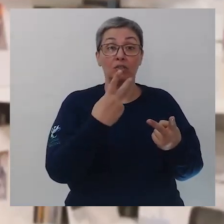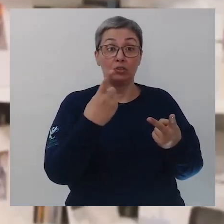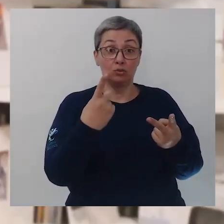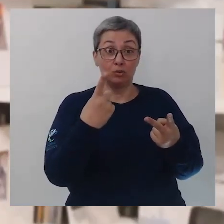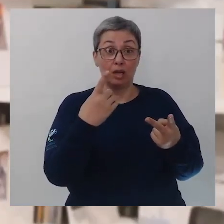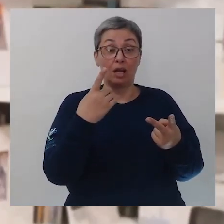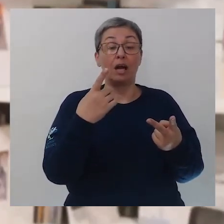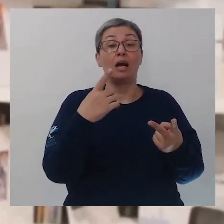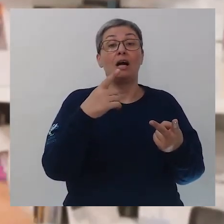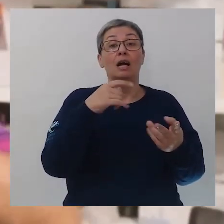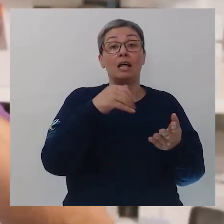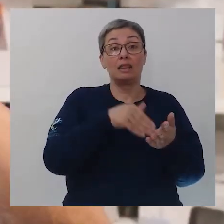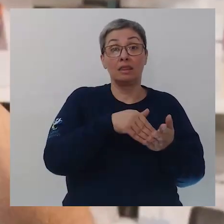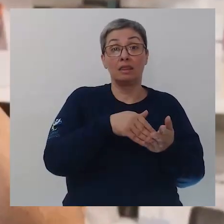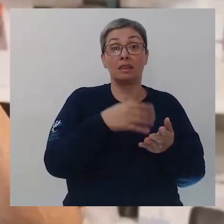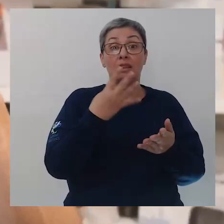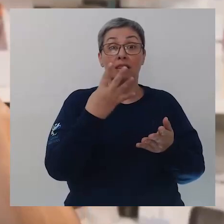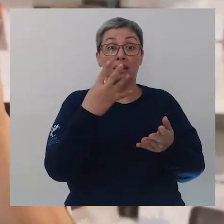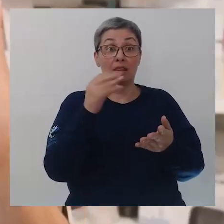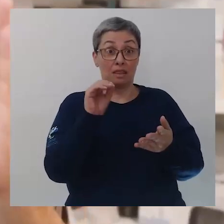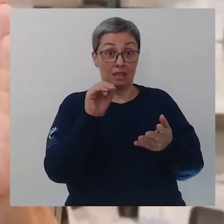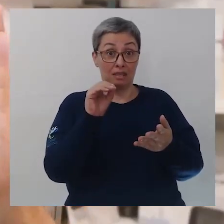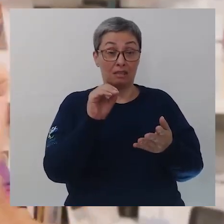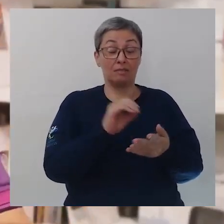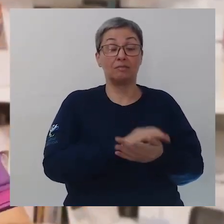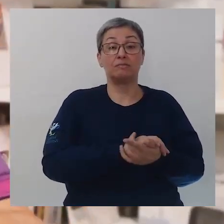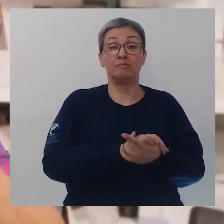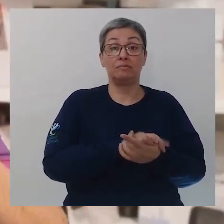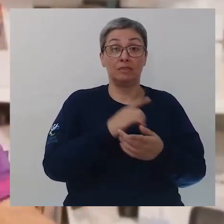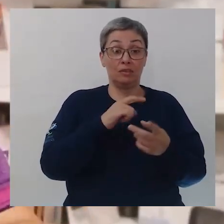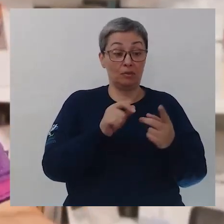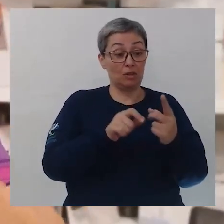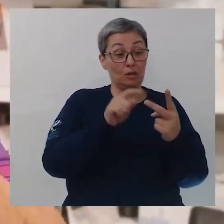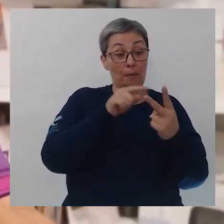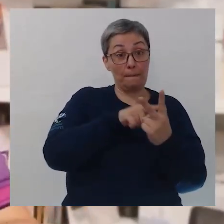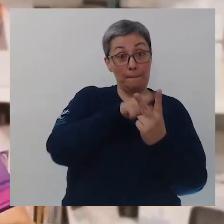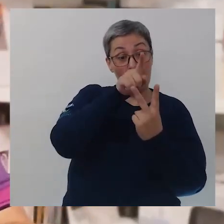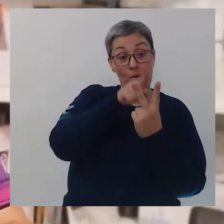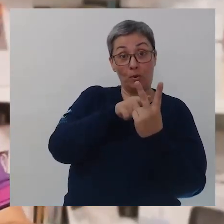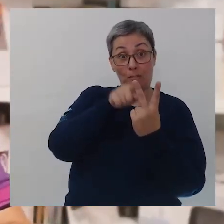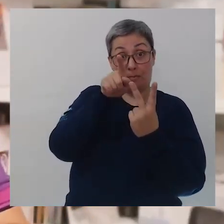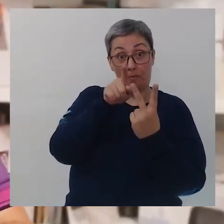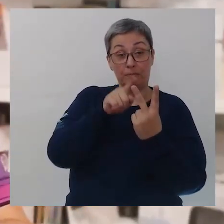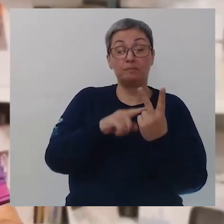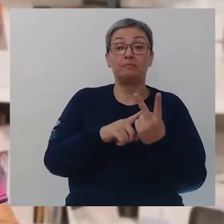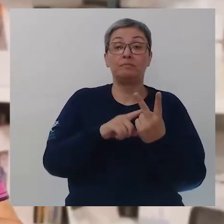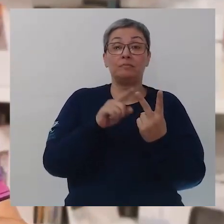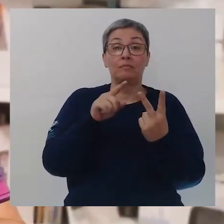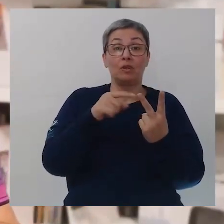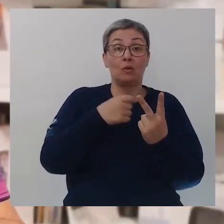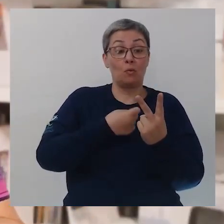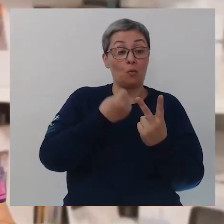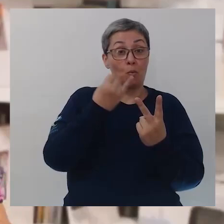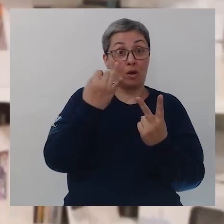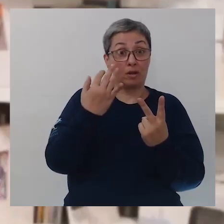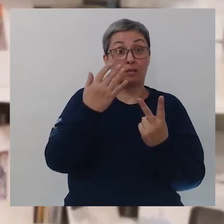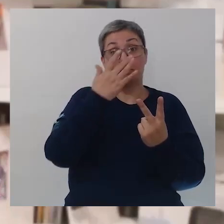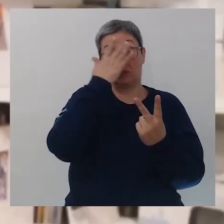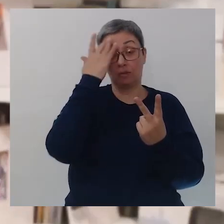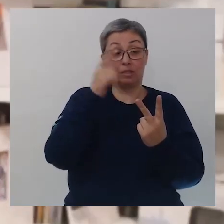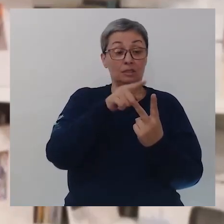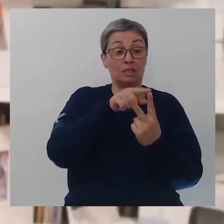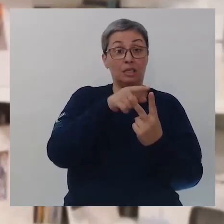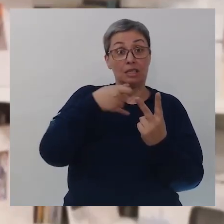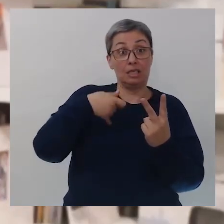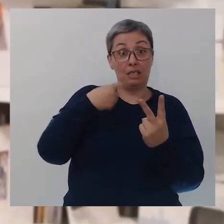21 anos a 40 anos? Segunda coluninha. Quantas pessoas têm